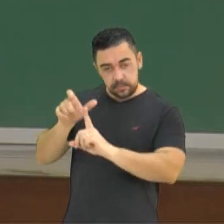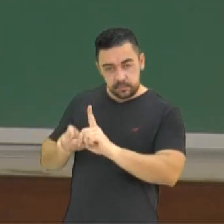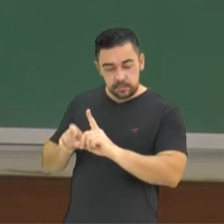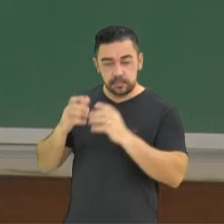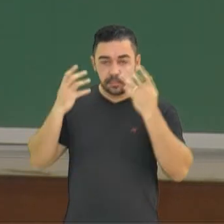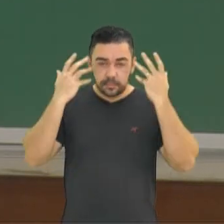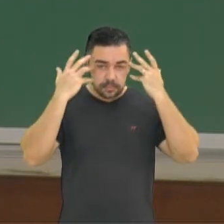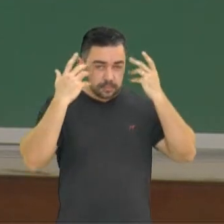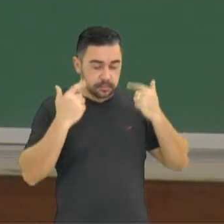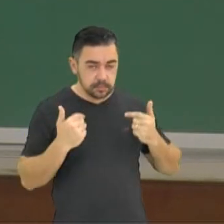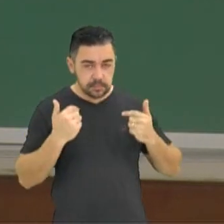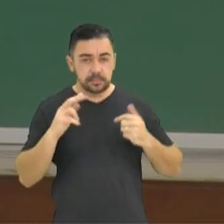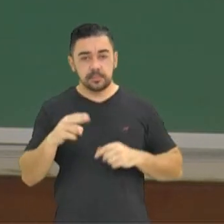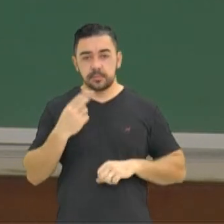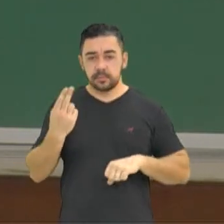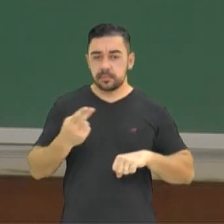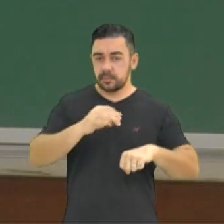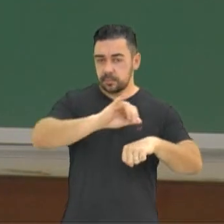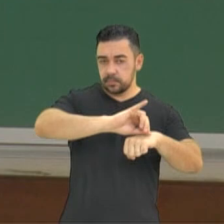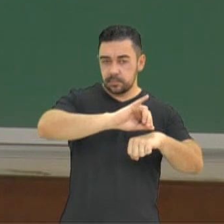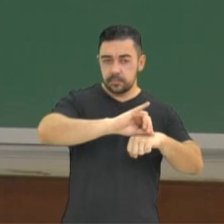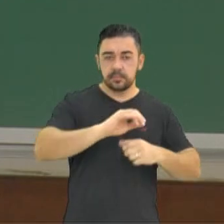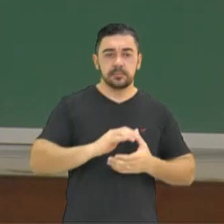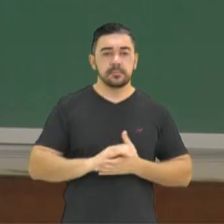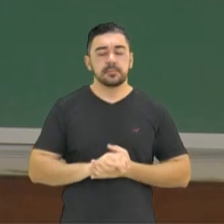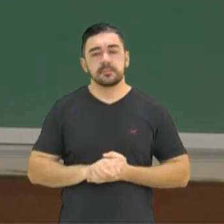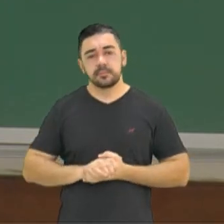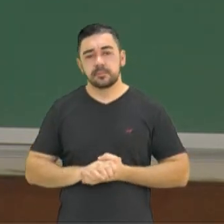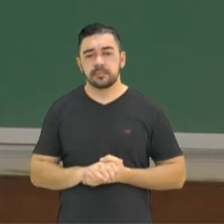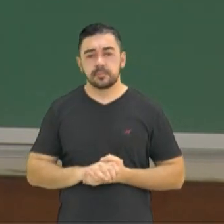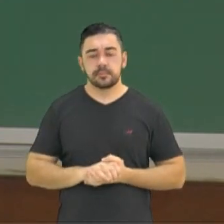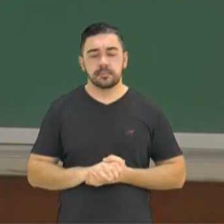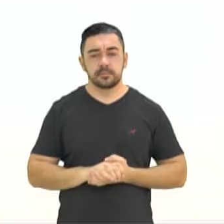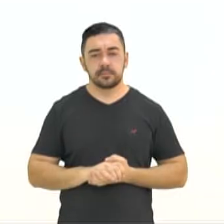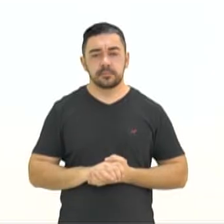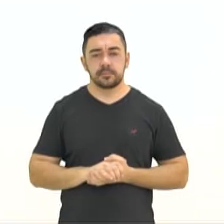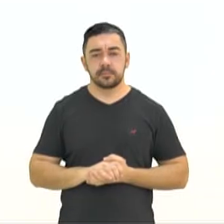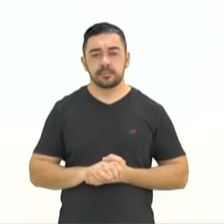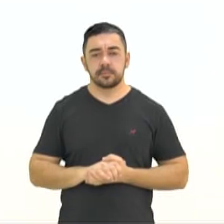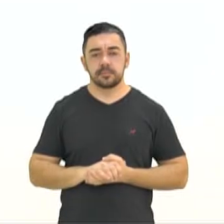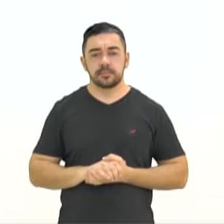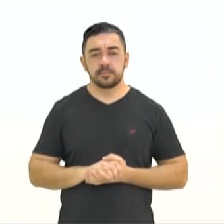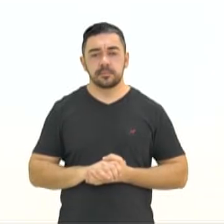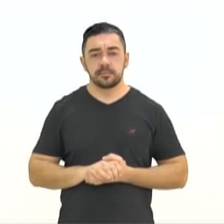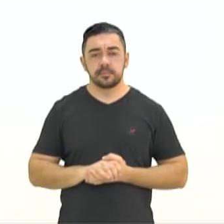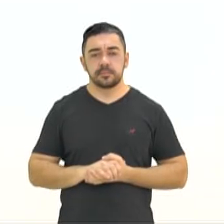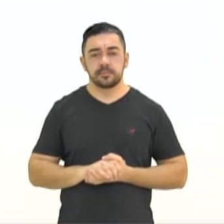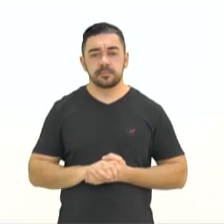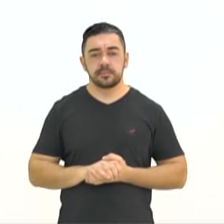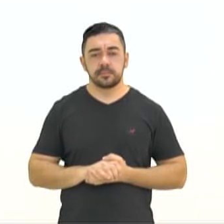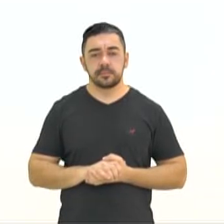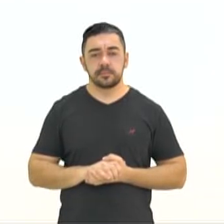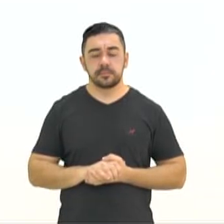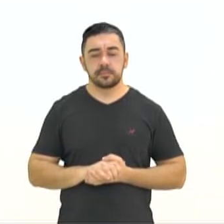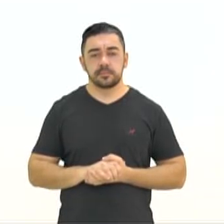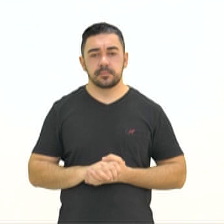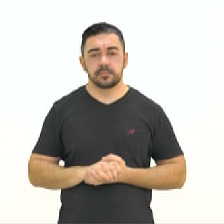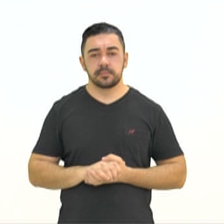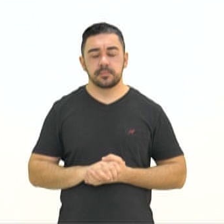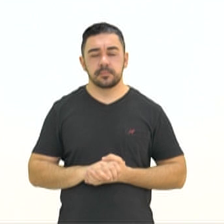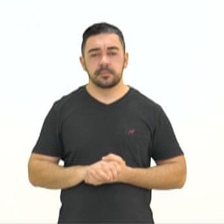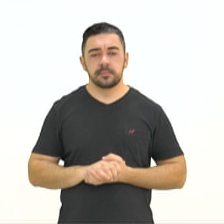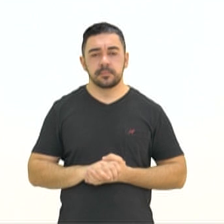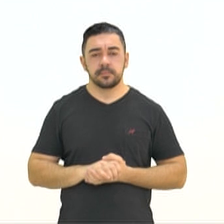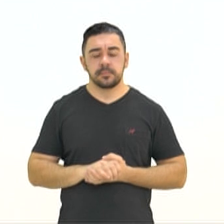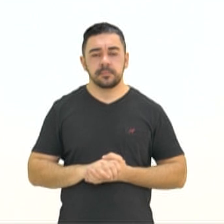animal ou coisa. Os adjetivos também se utilizam para definir as características